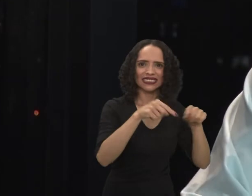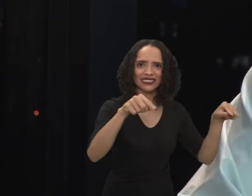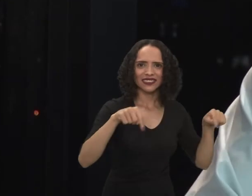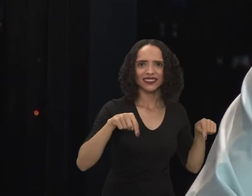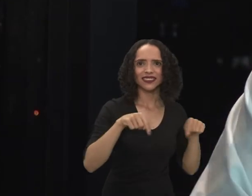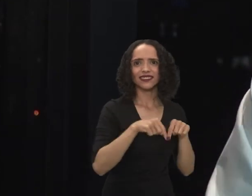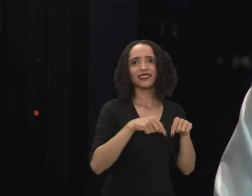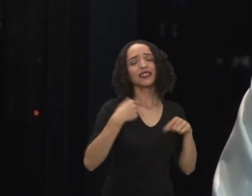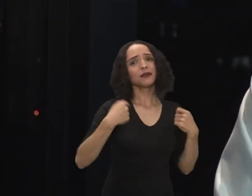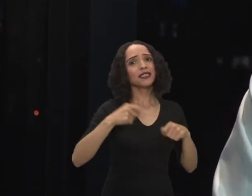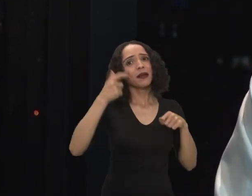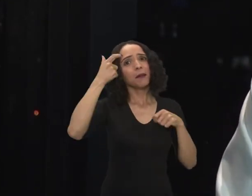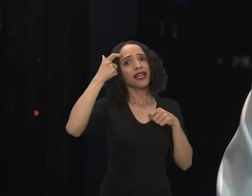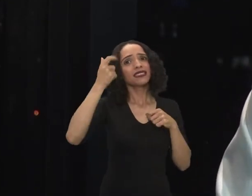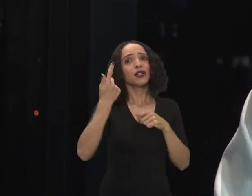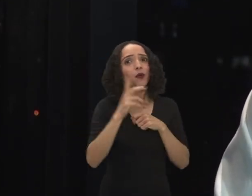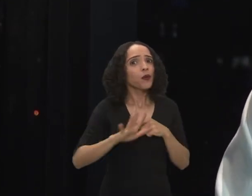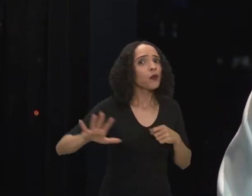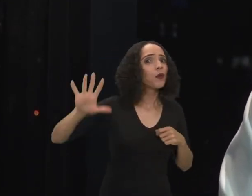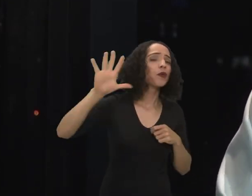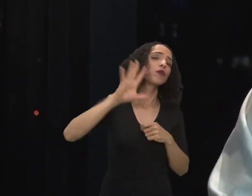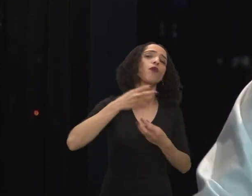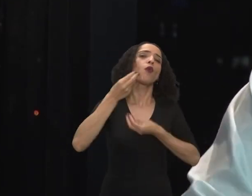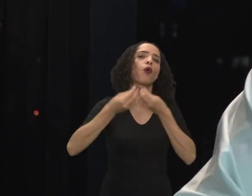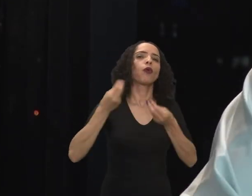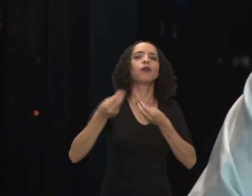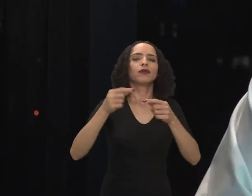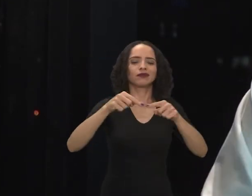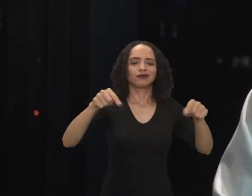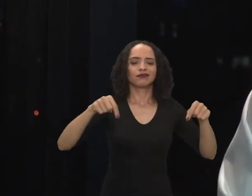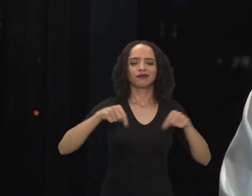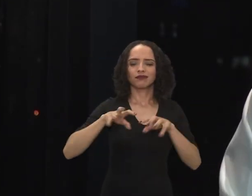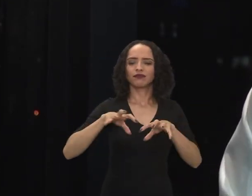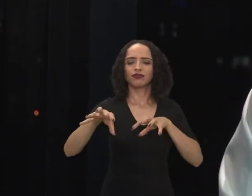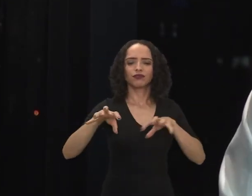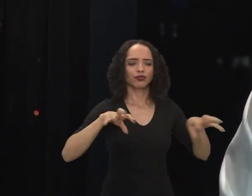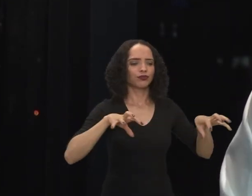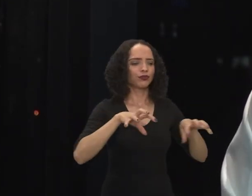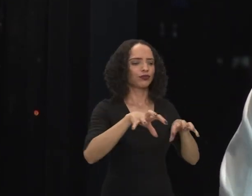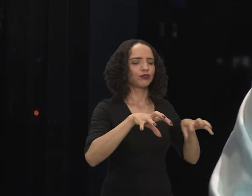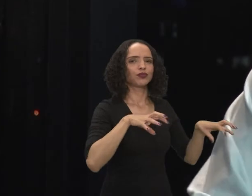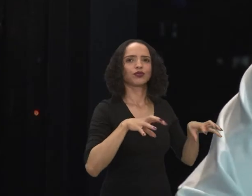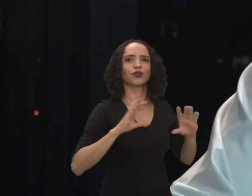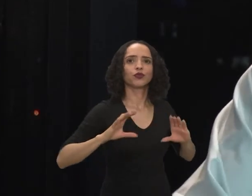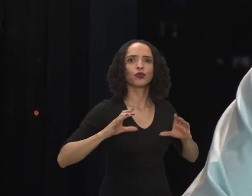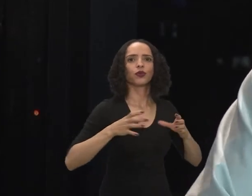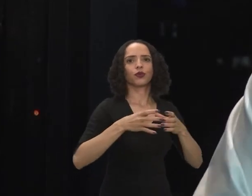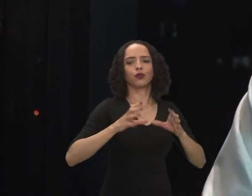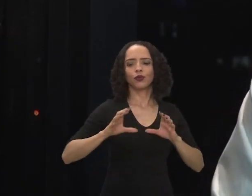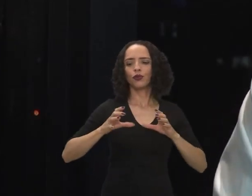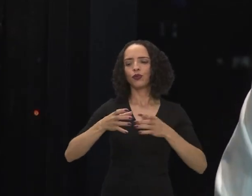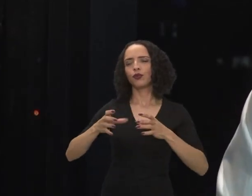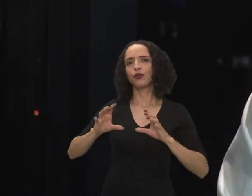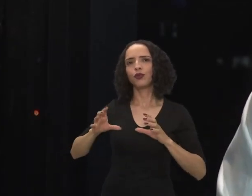um pouco nessa questão da distribuição das terras para pequenos produtores,